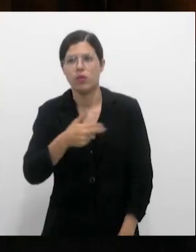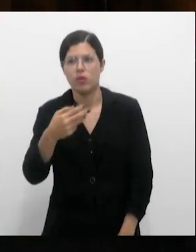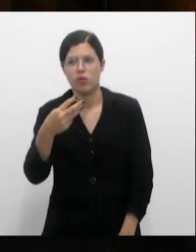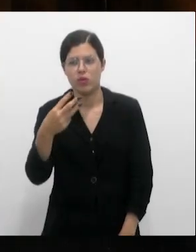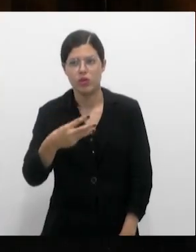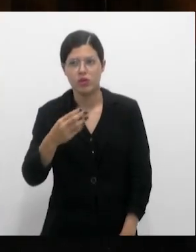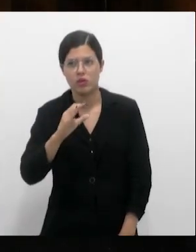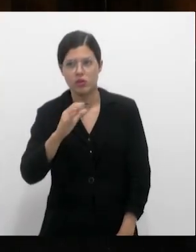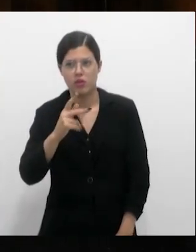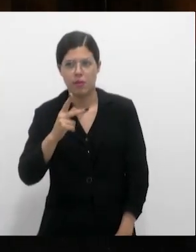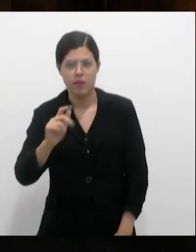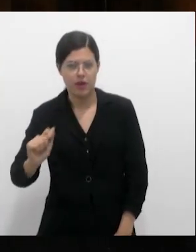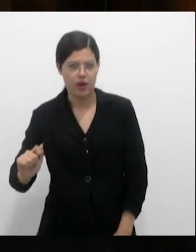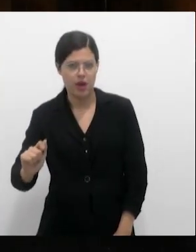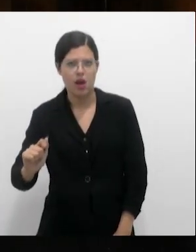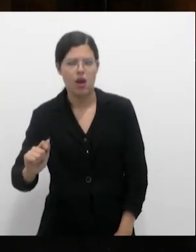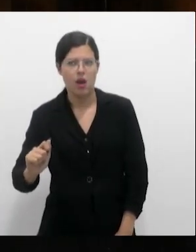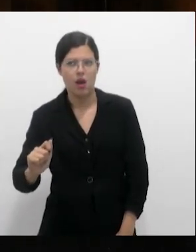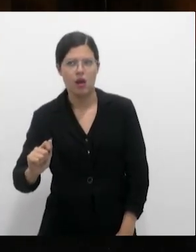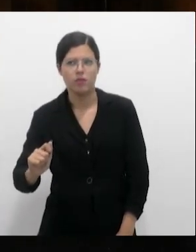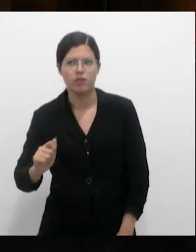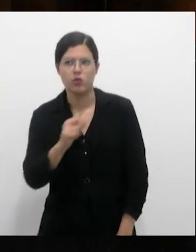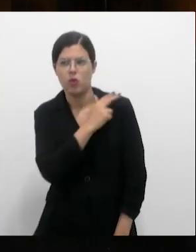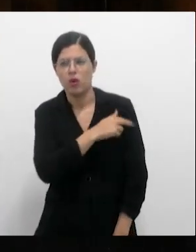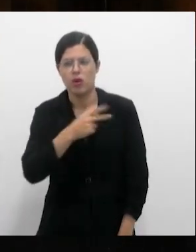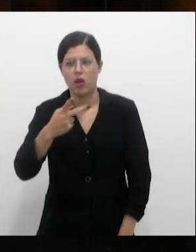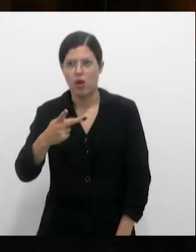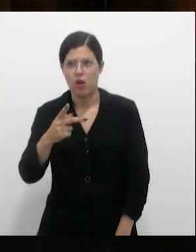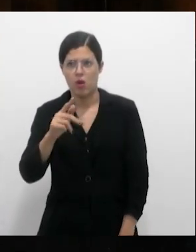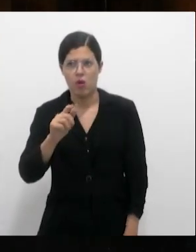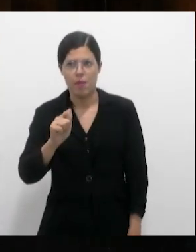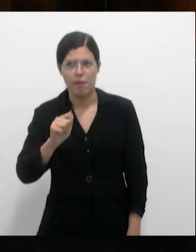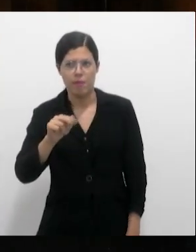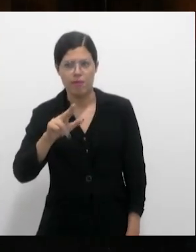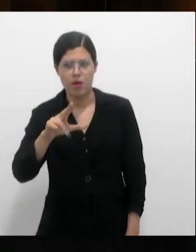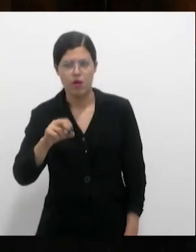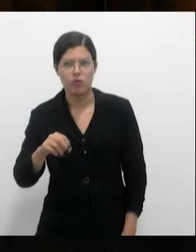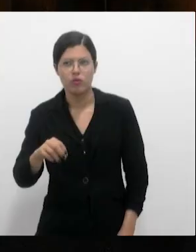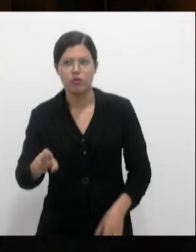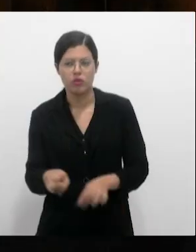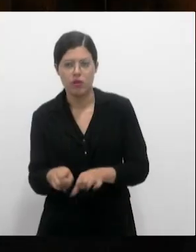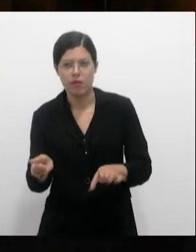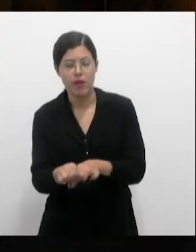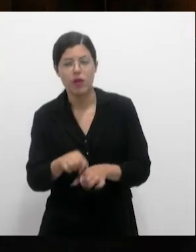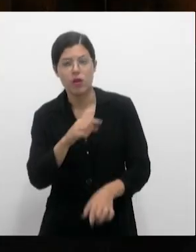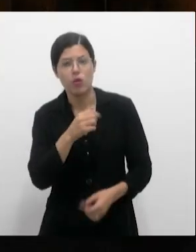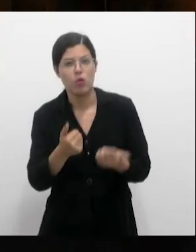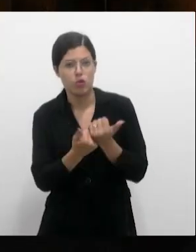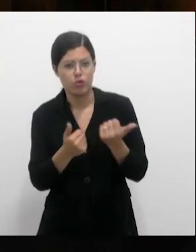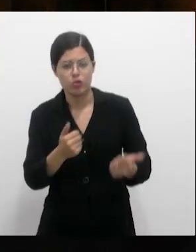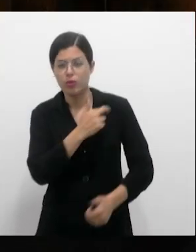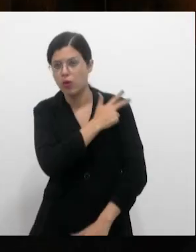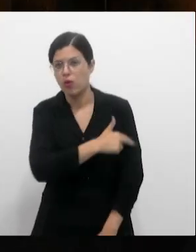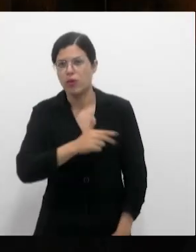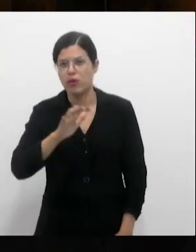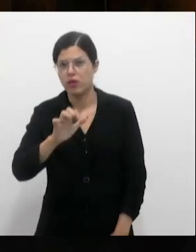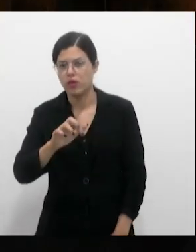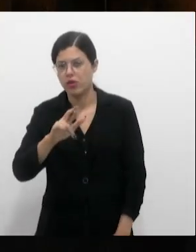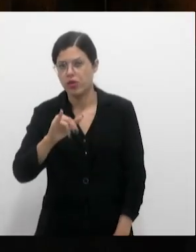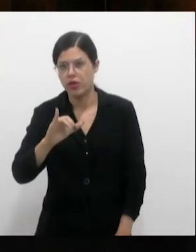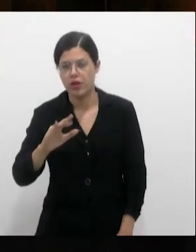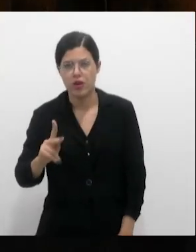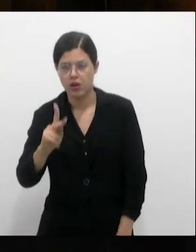CPA, Comando de Policiamento de Área, Coronel Paulo, e o subcomandante Coronel Érico, que foi comandante